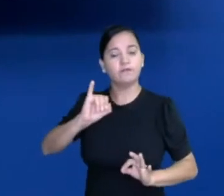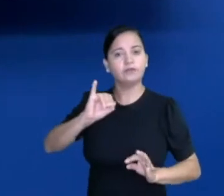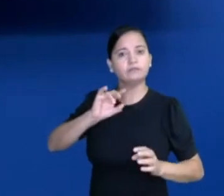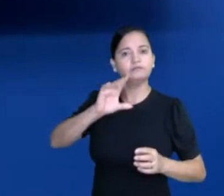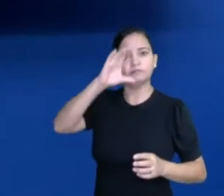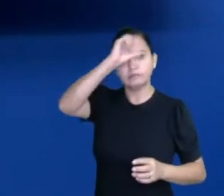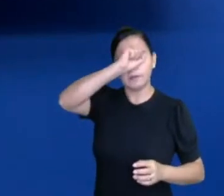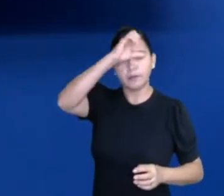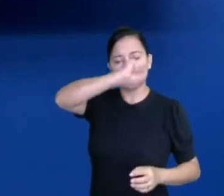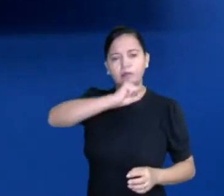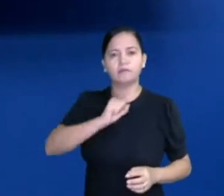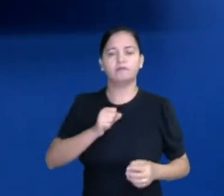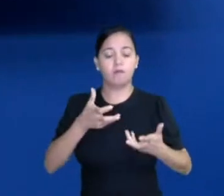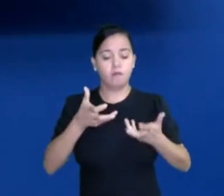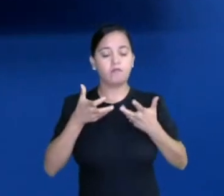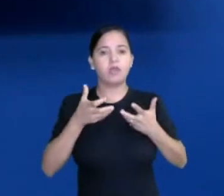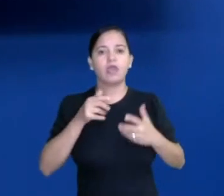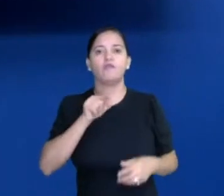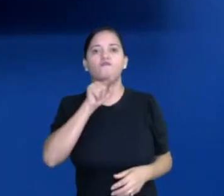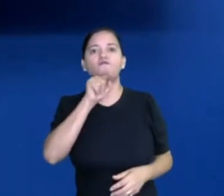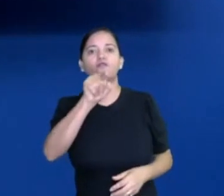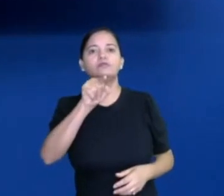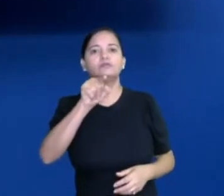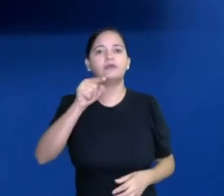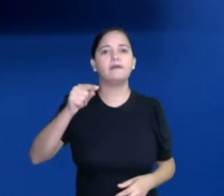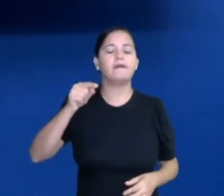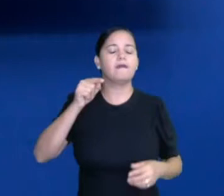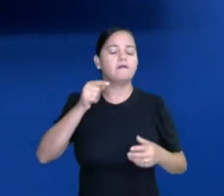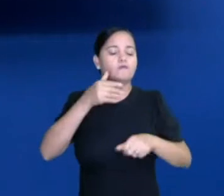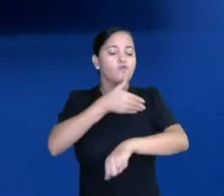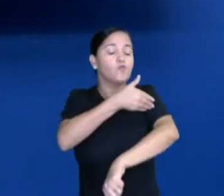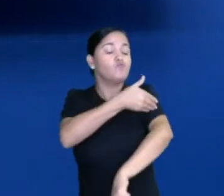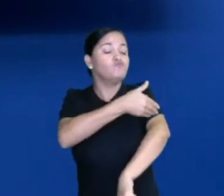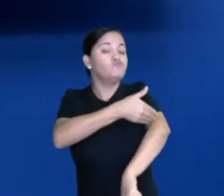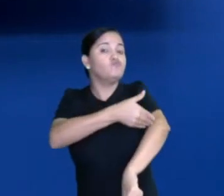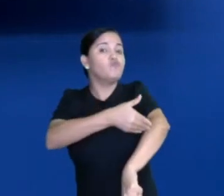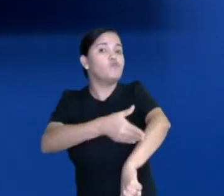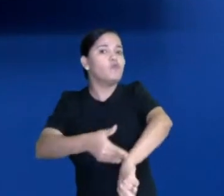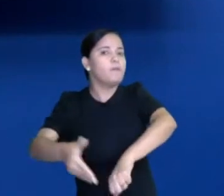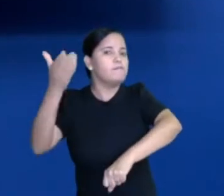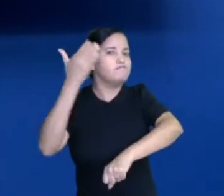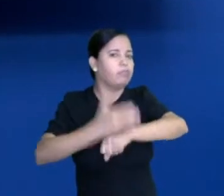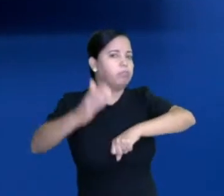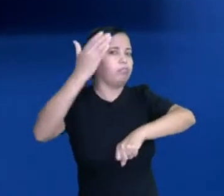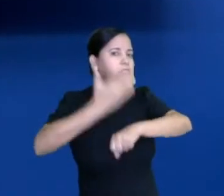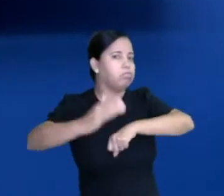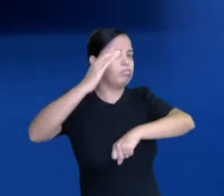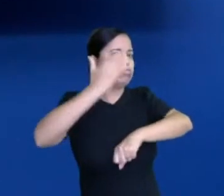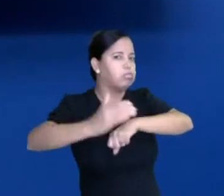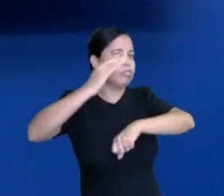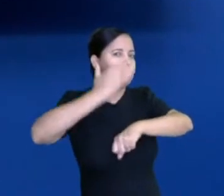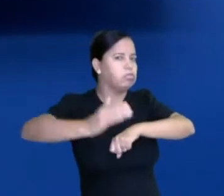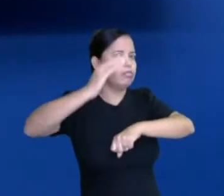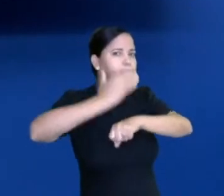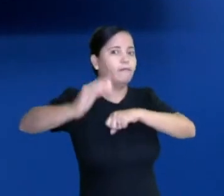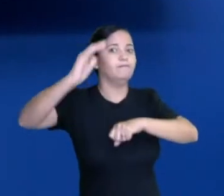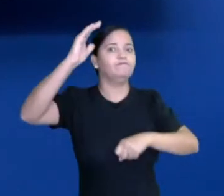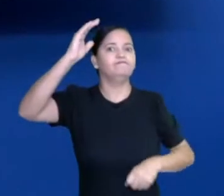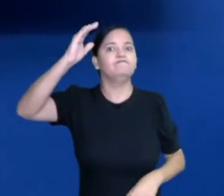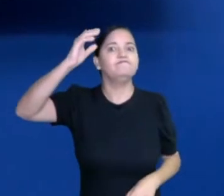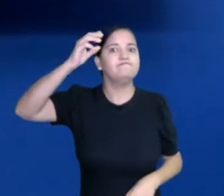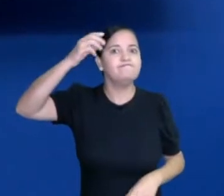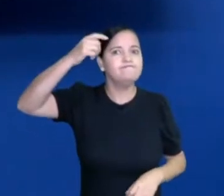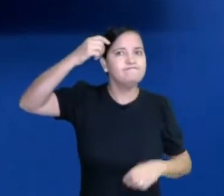você habitue-se a calcular mentalmente, a pensar, raciocinar e fazer o cálculo sem muita